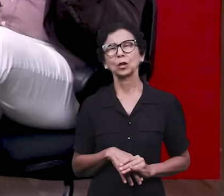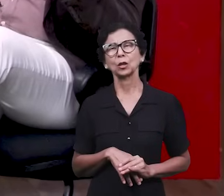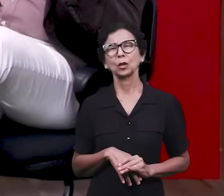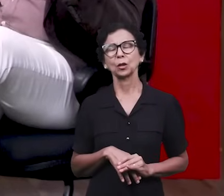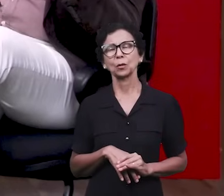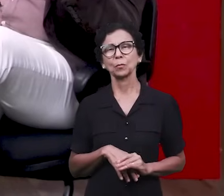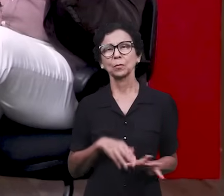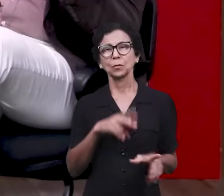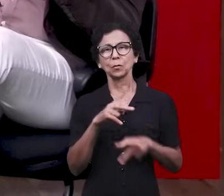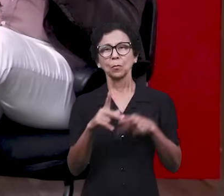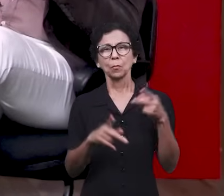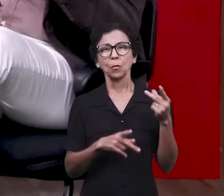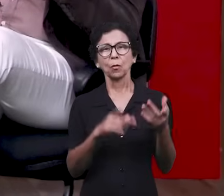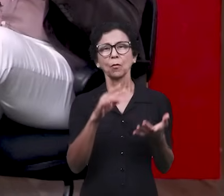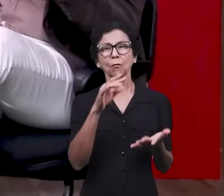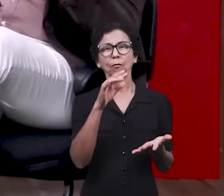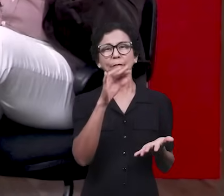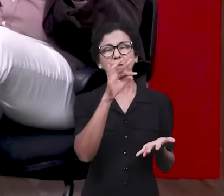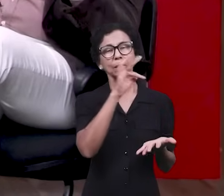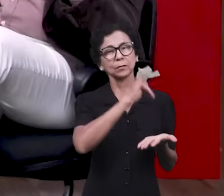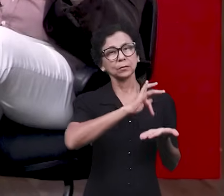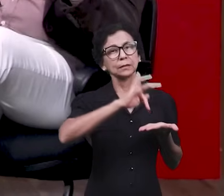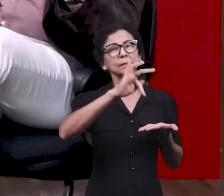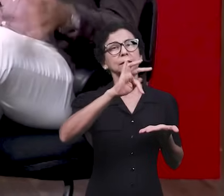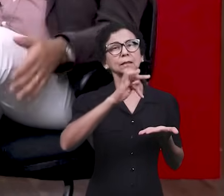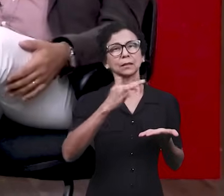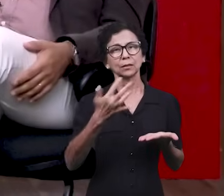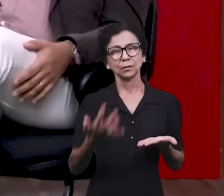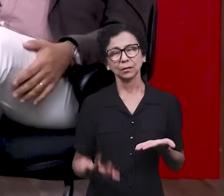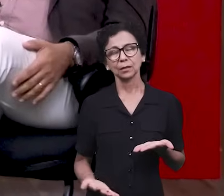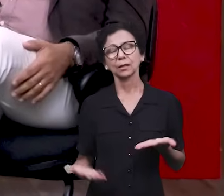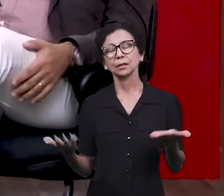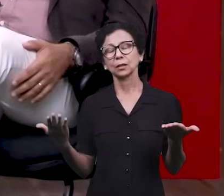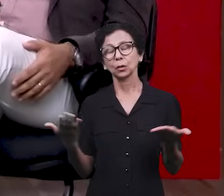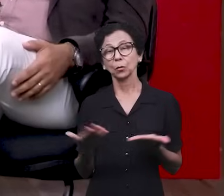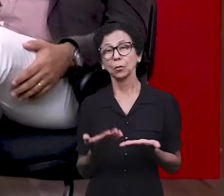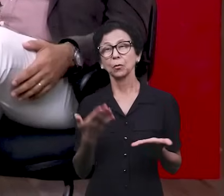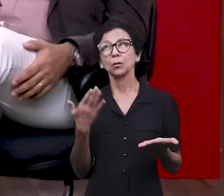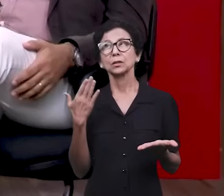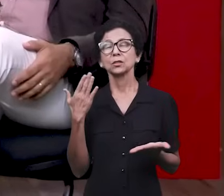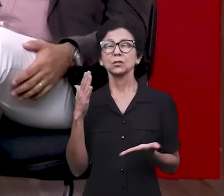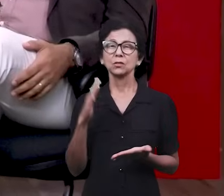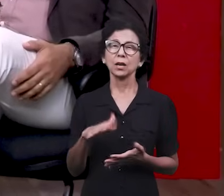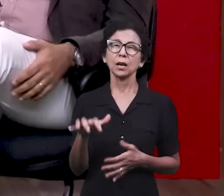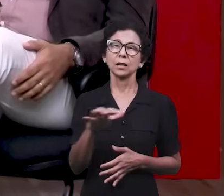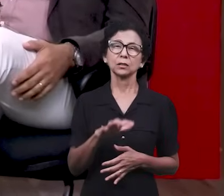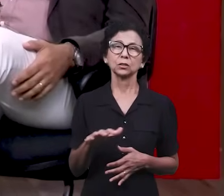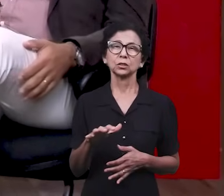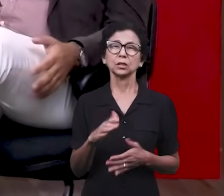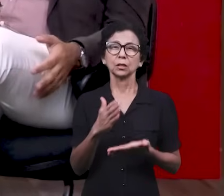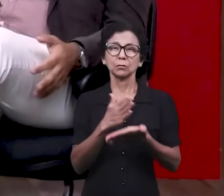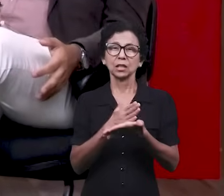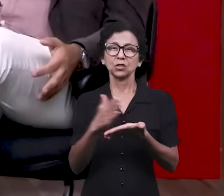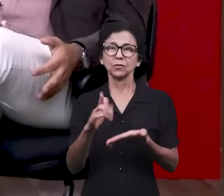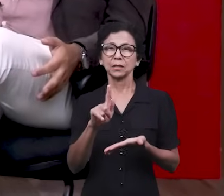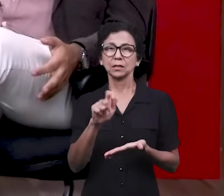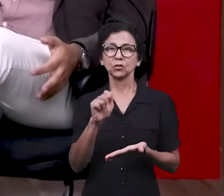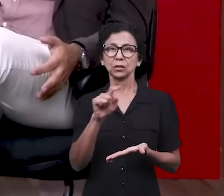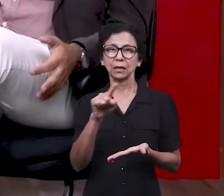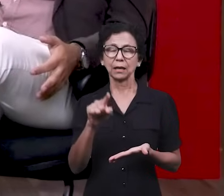a região da faixa de Gaza, inclusive. Sim. Berseba, então, o local ao